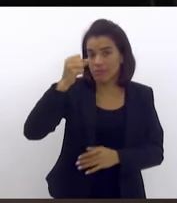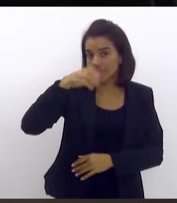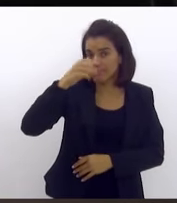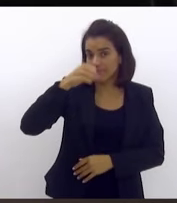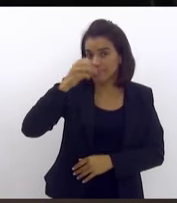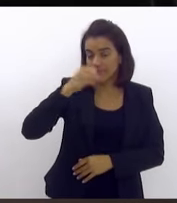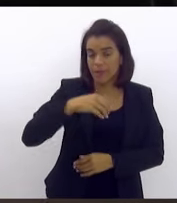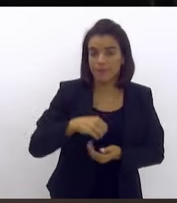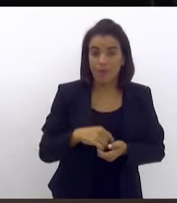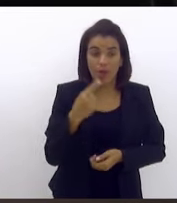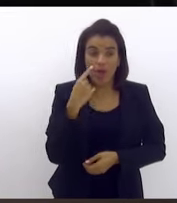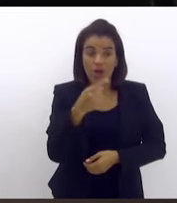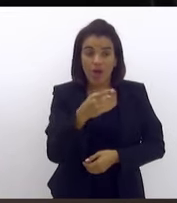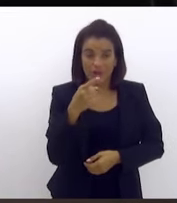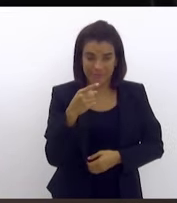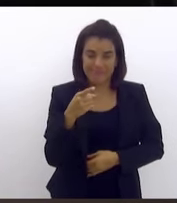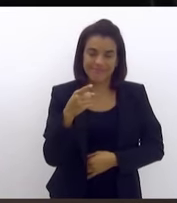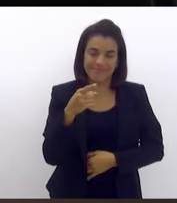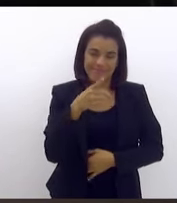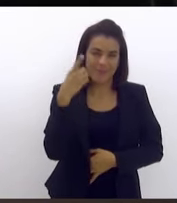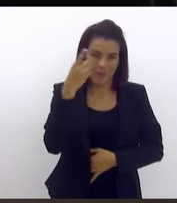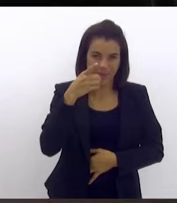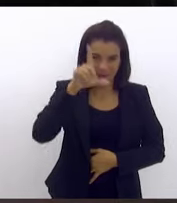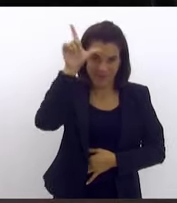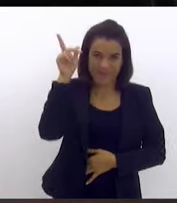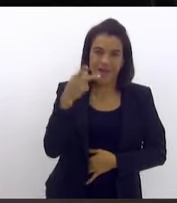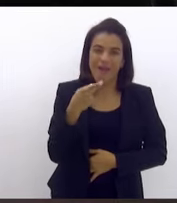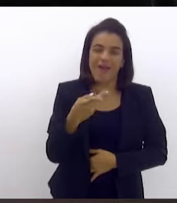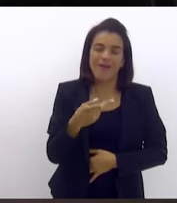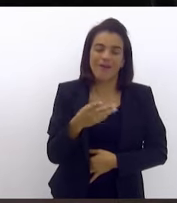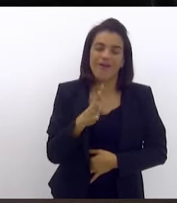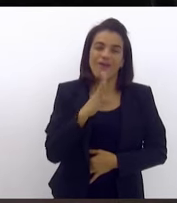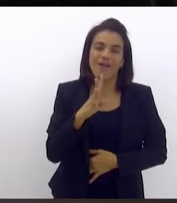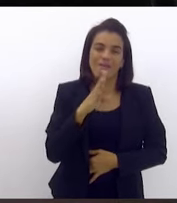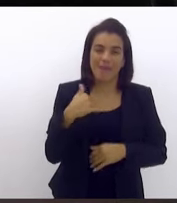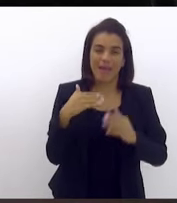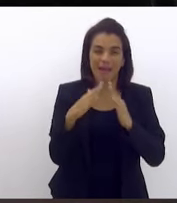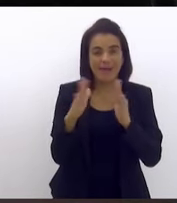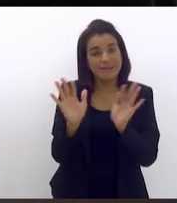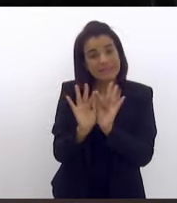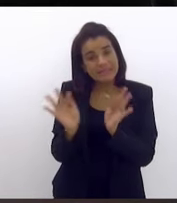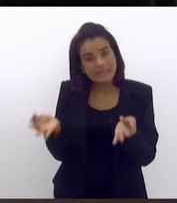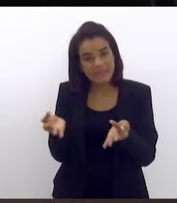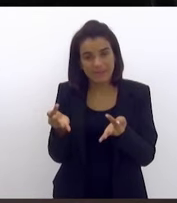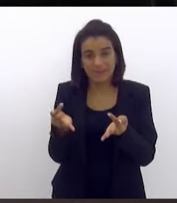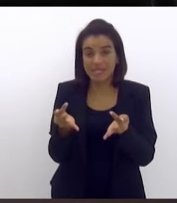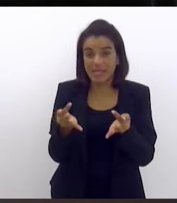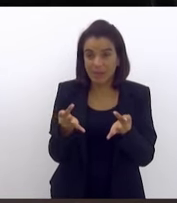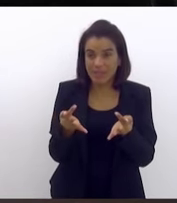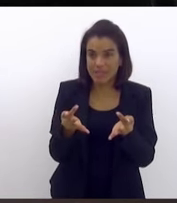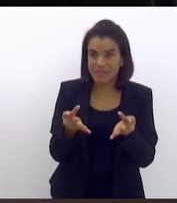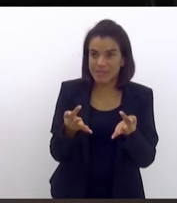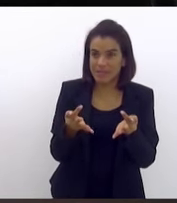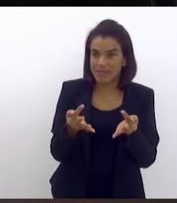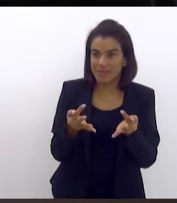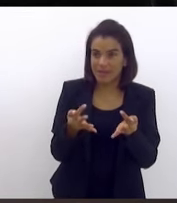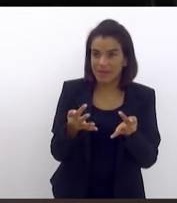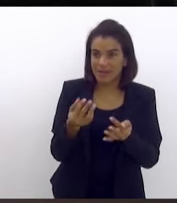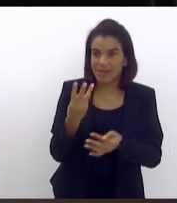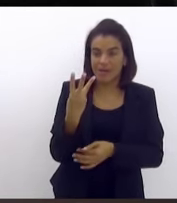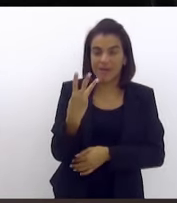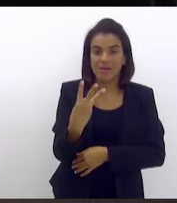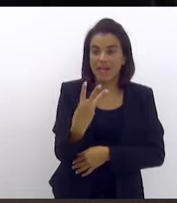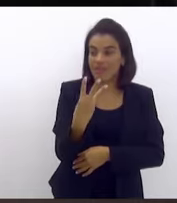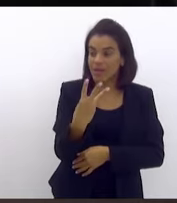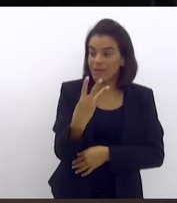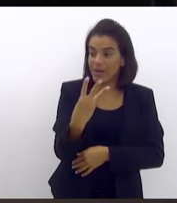ideia, o deputado Luiz Paulo conhece bem minha residência, Luiz Paulo. Minha casa é uma casa simples, em Campo Grande. É uma casa de 3 quartos, sala, banho e